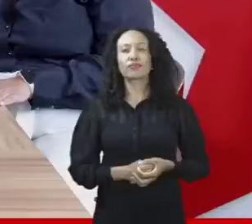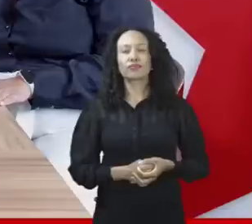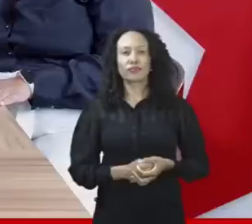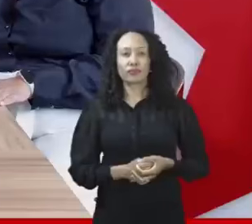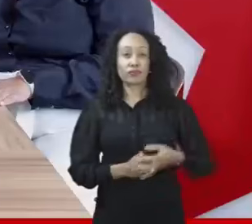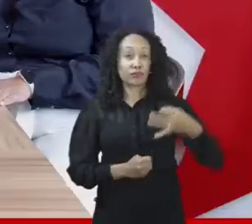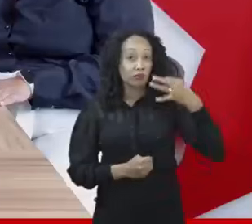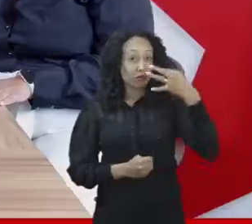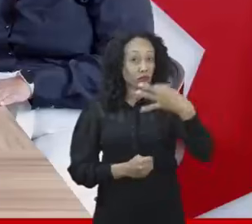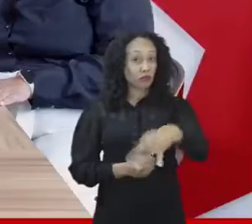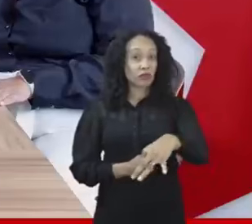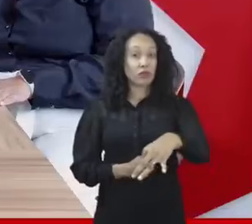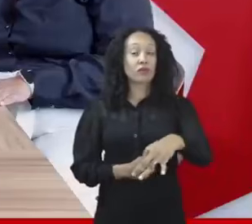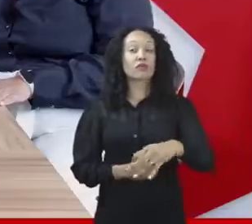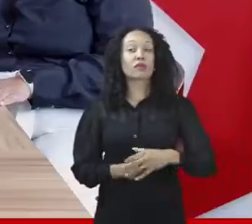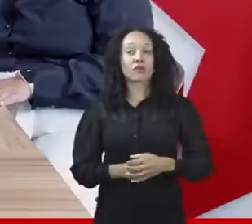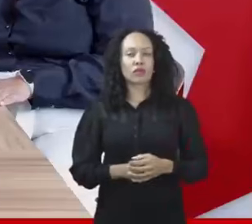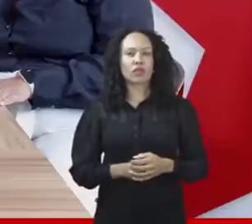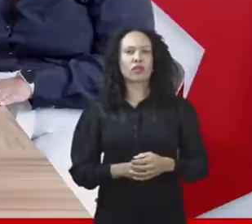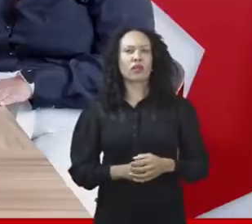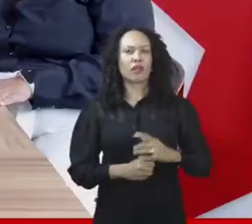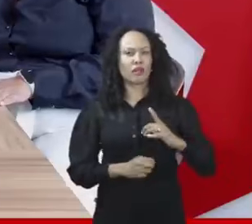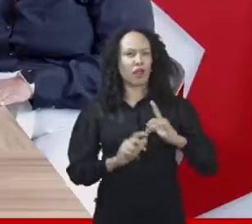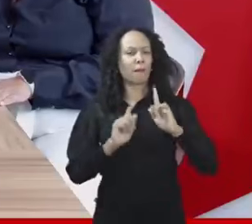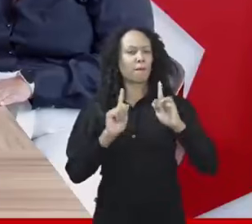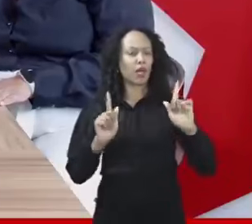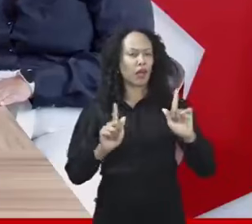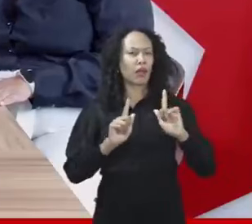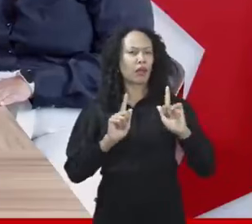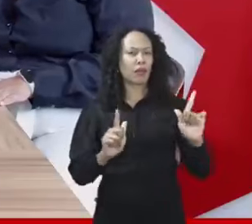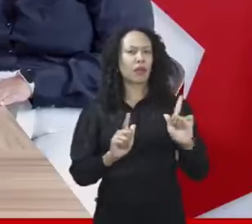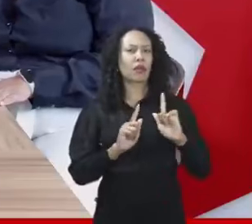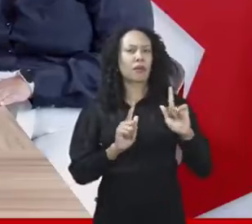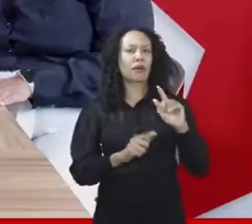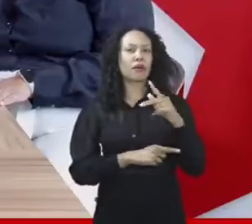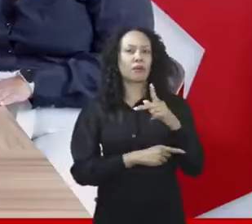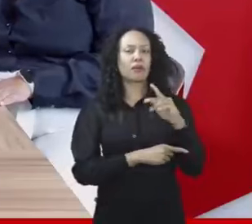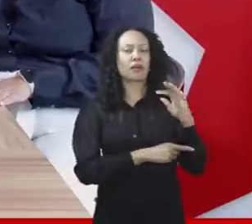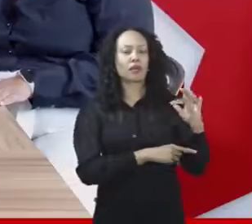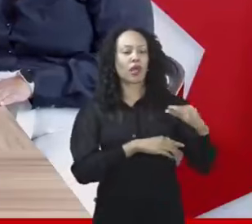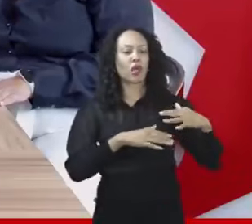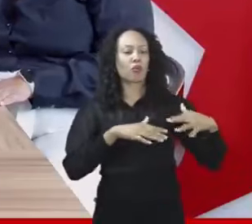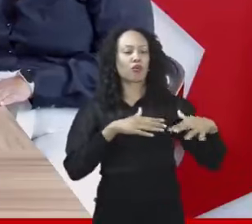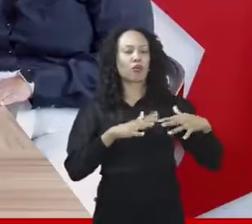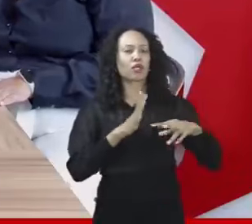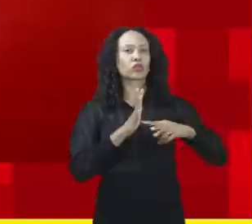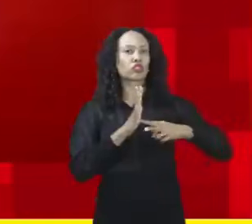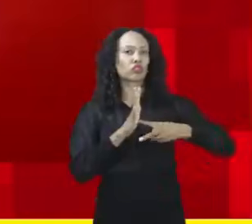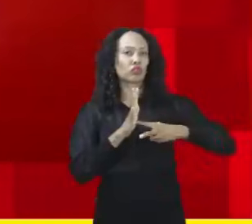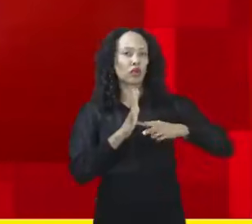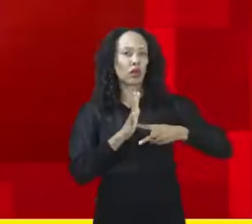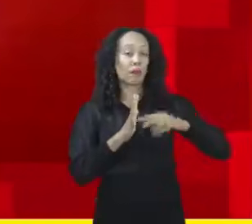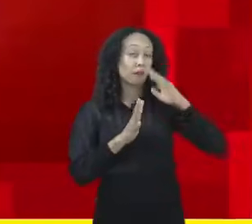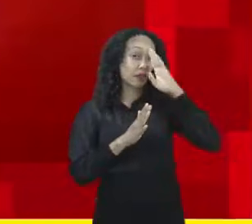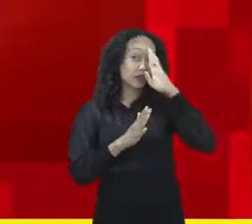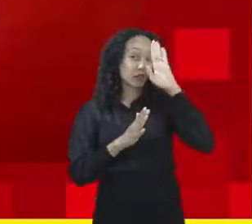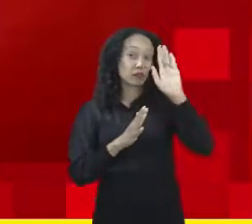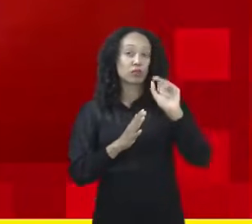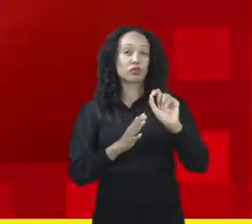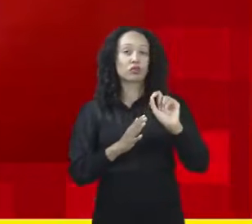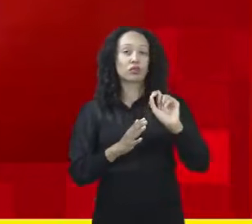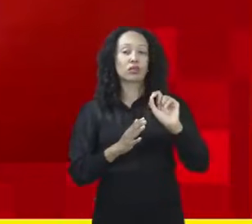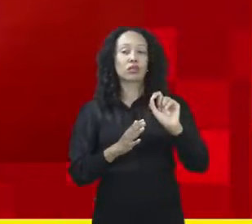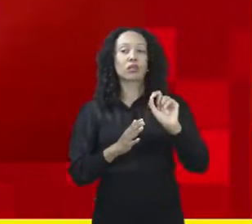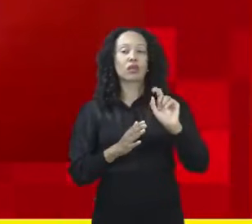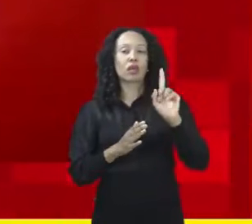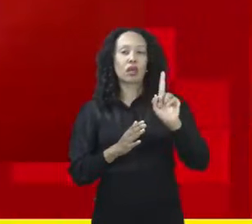Isso, com certeza é uma reivindicação muito histórica do Partido dos Trabalhadores, do movimento sindical e principalmente, né, da nossa Central Única